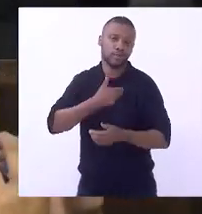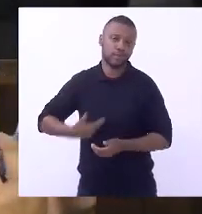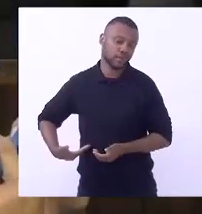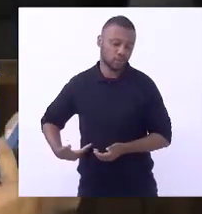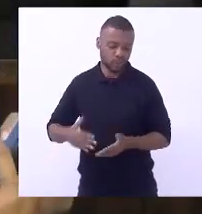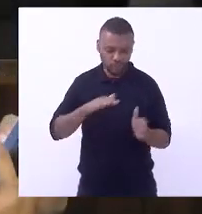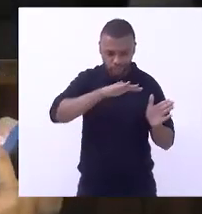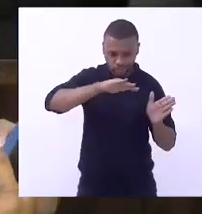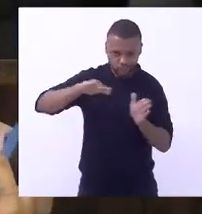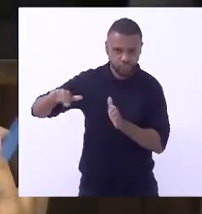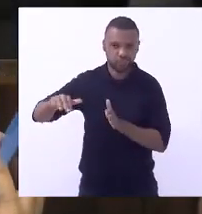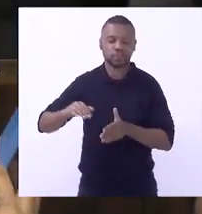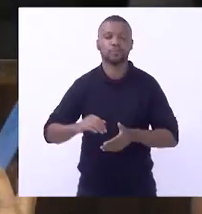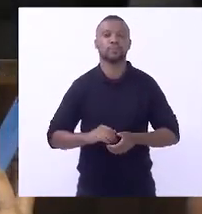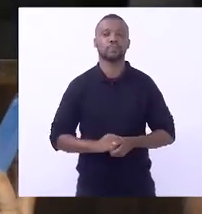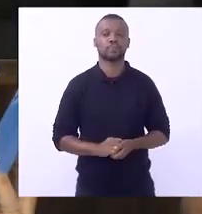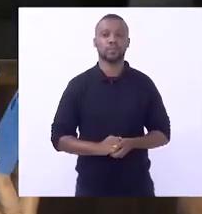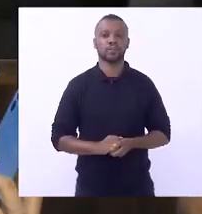Anuncio.